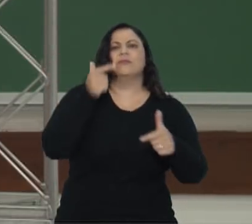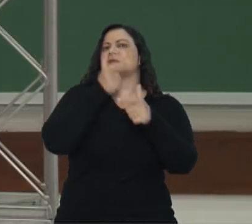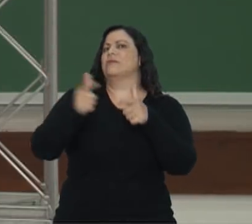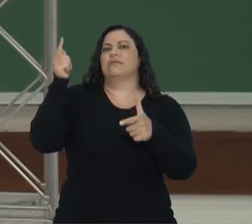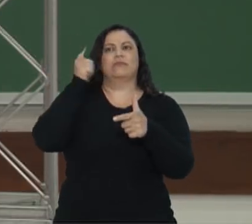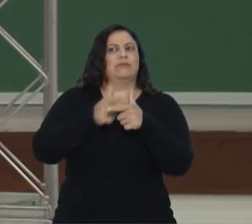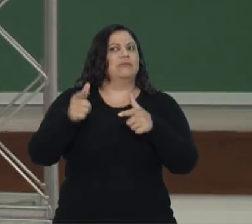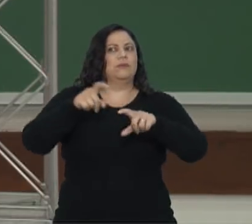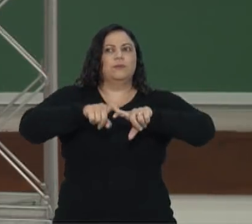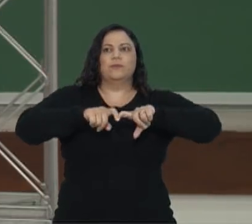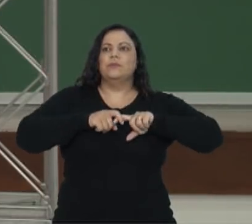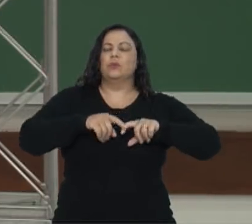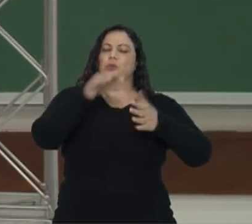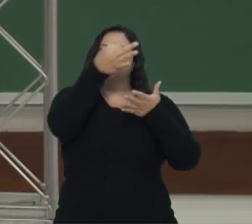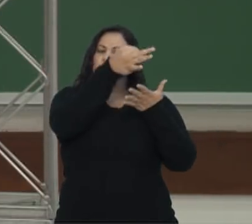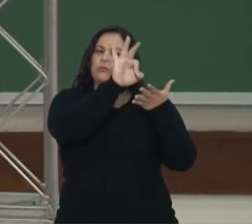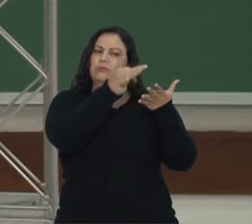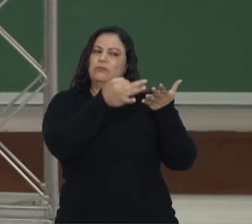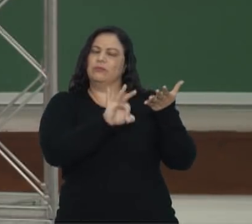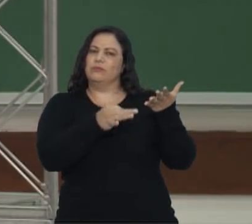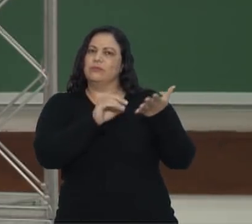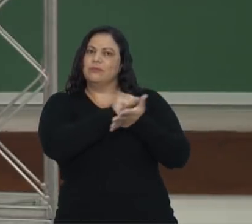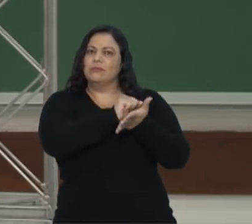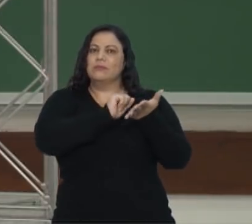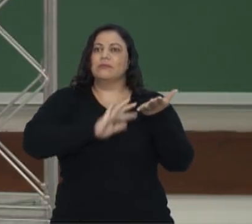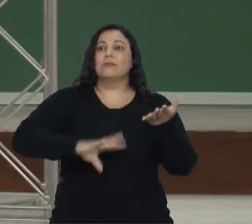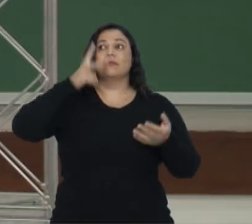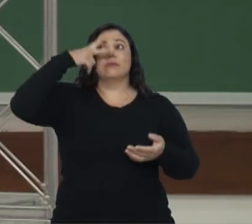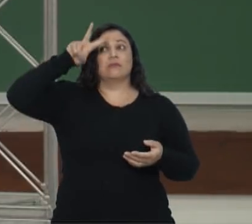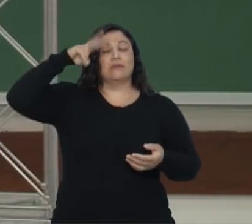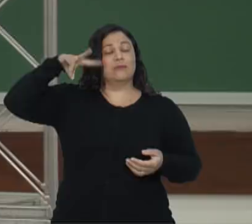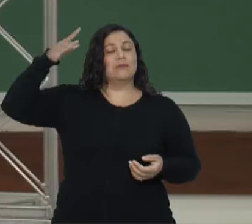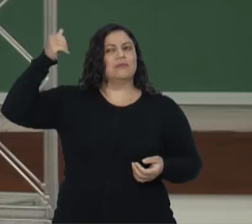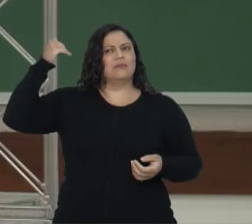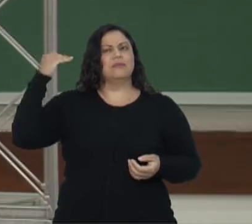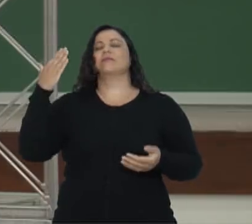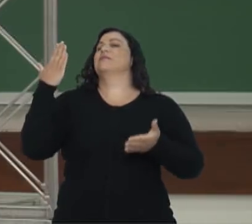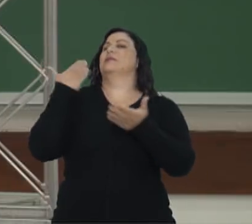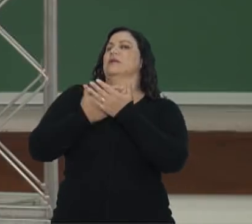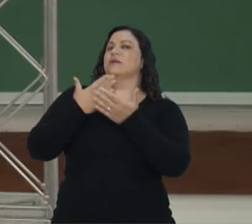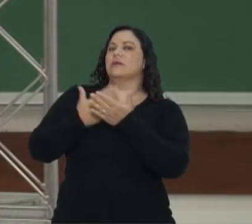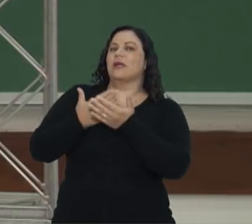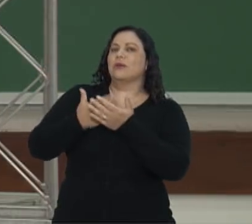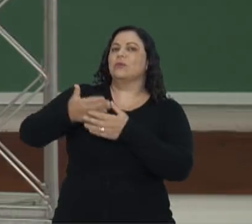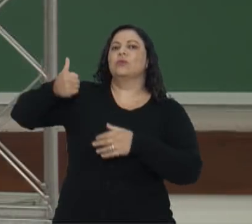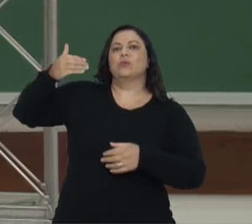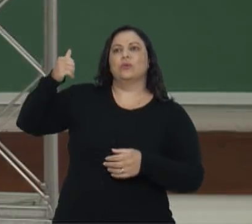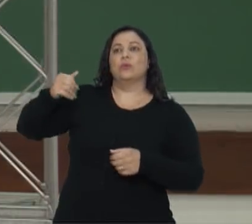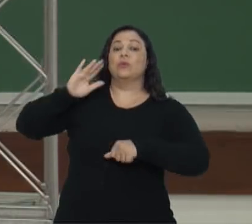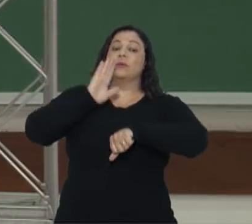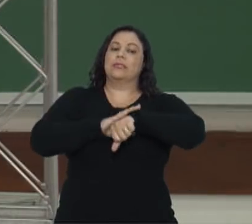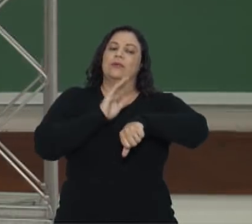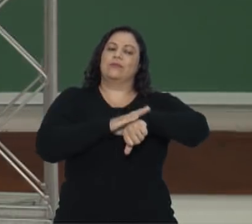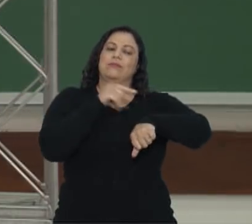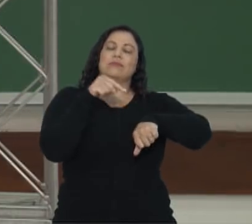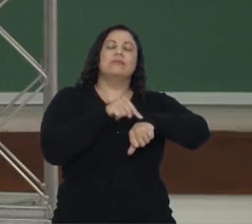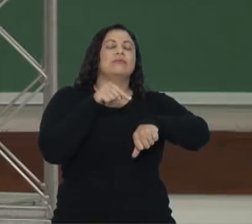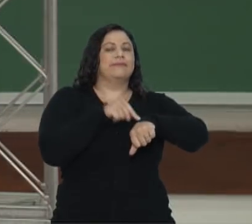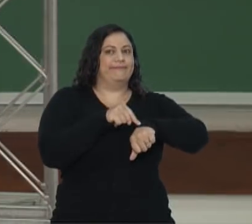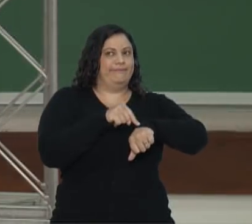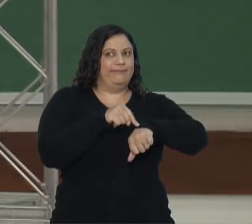que nós corrigimos as atividades. Nós relembramos o que a gente viu na aula passada. Eu vou dar um tempinho para